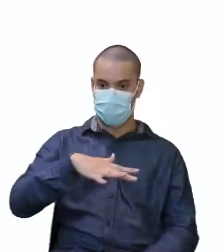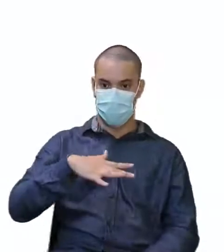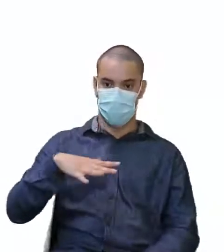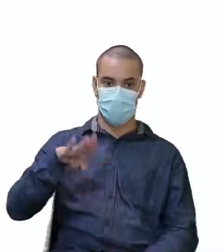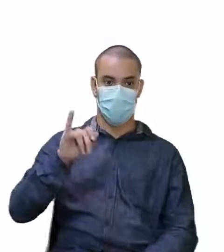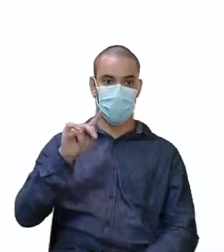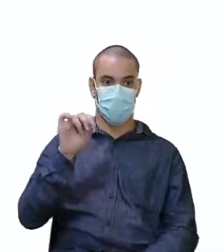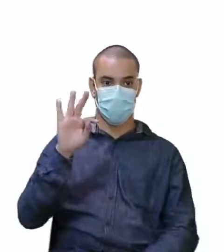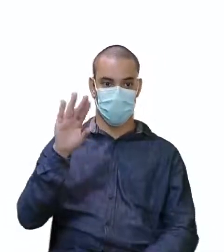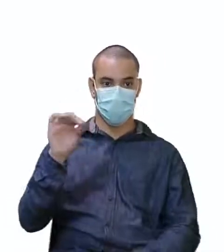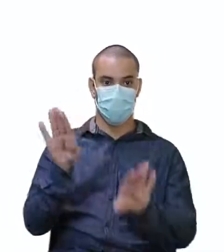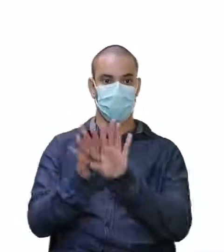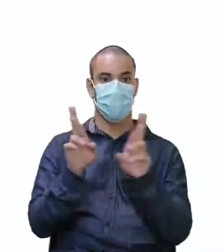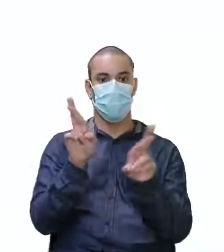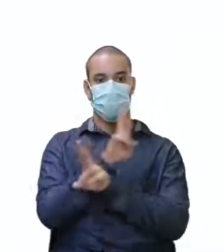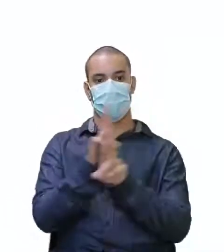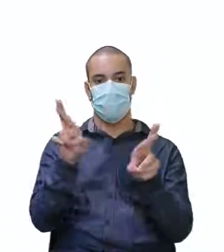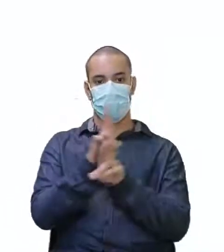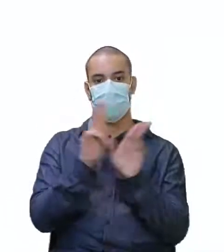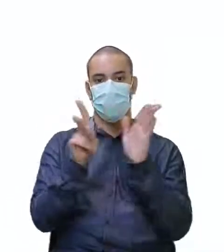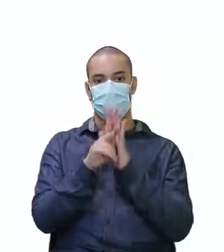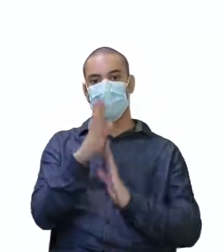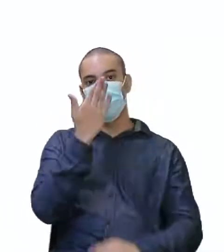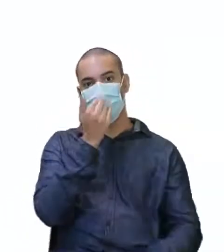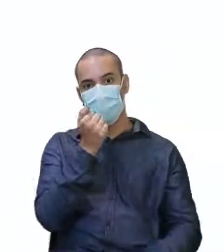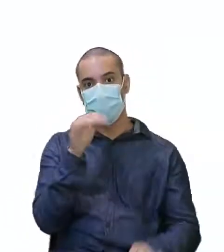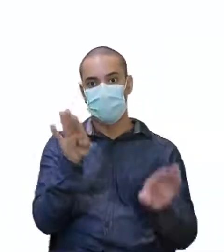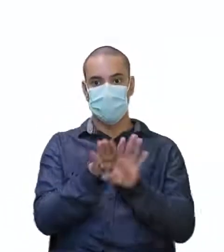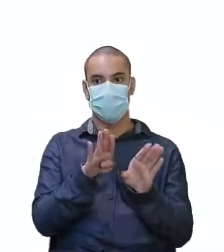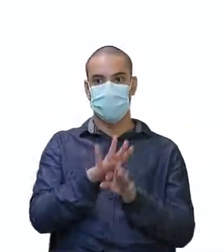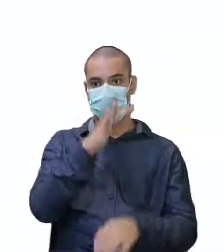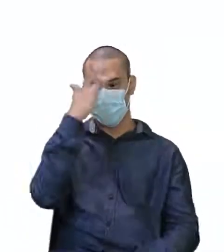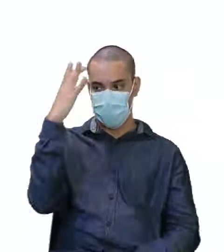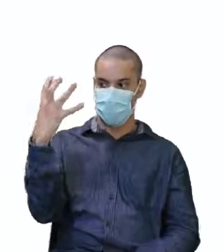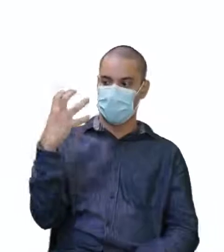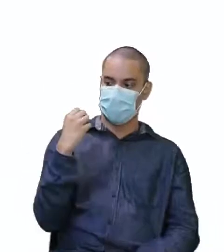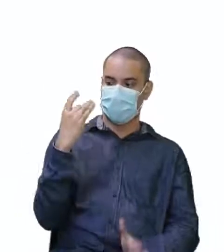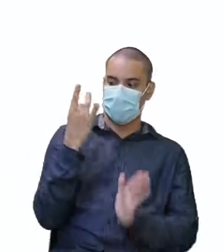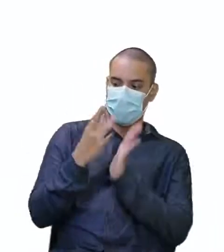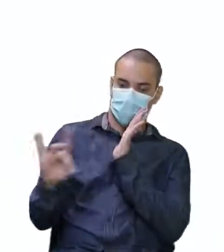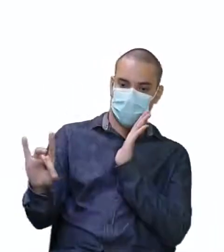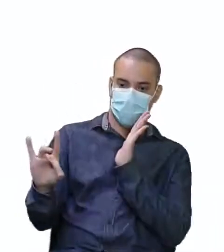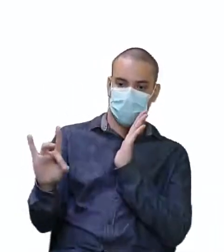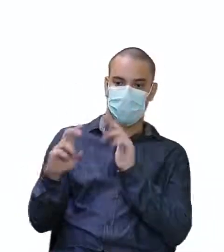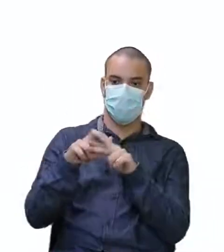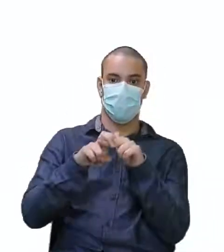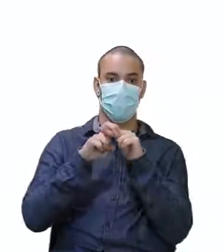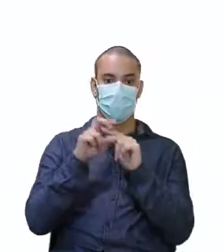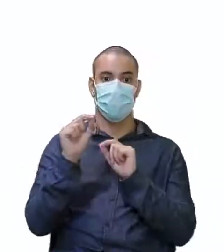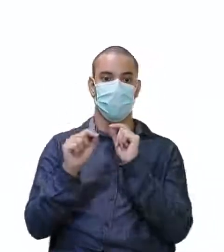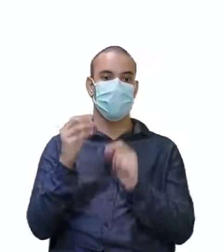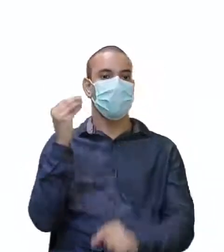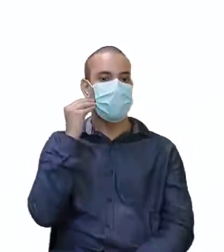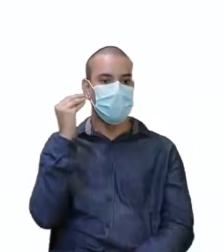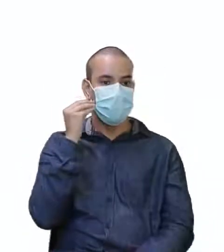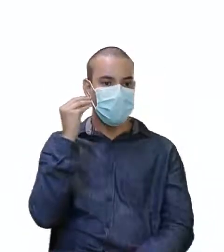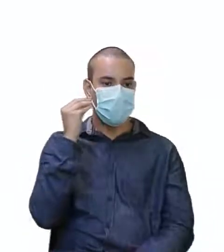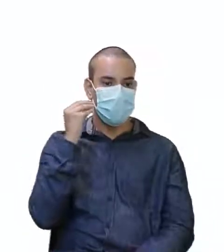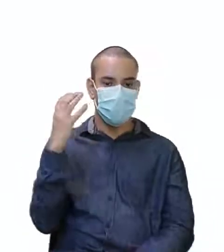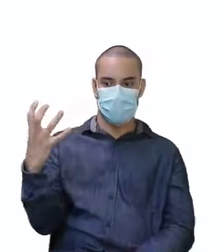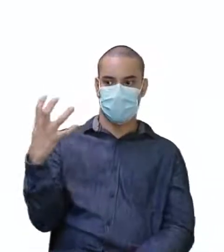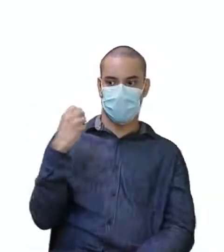biótico e as relações dele com o alimento e com os inimigos. Alimentação, os predadores que vão tentar,